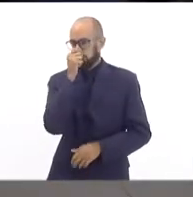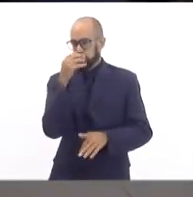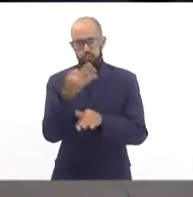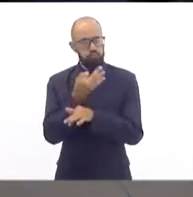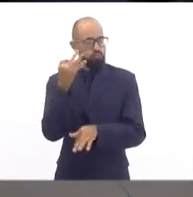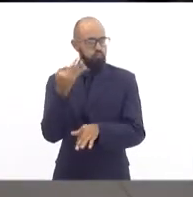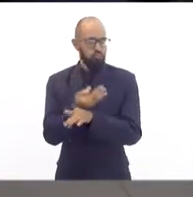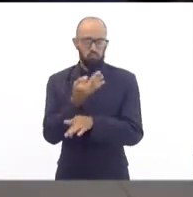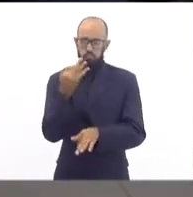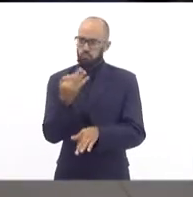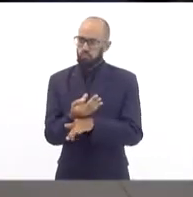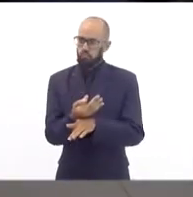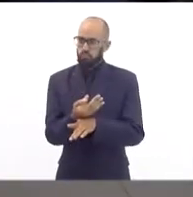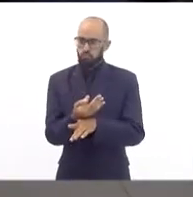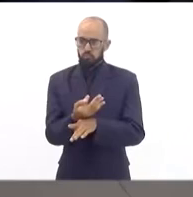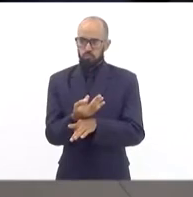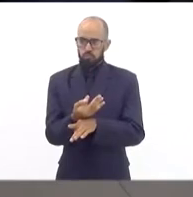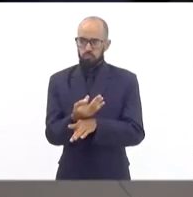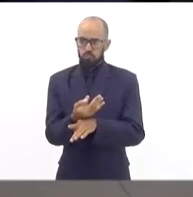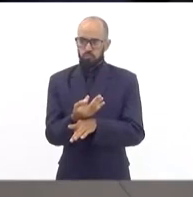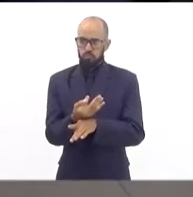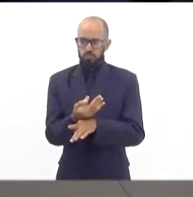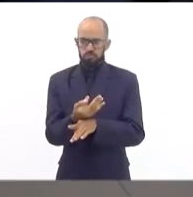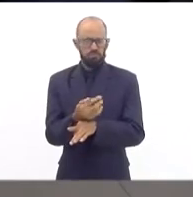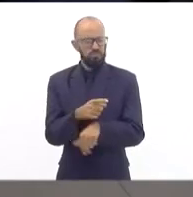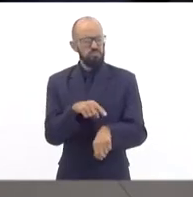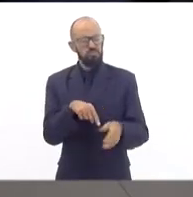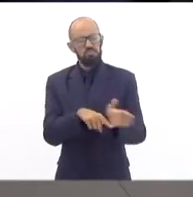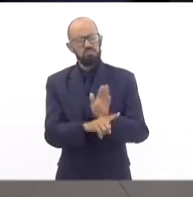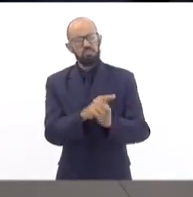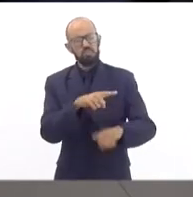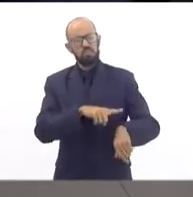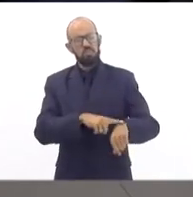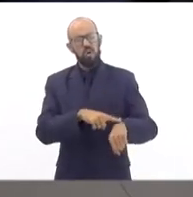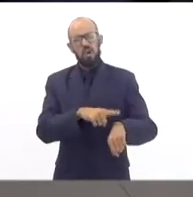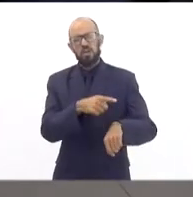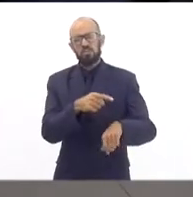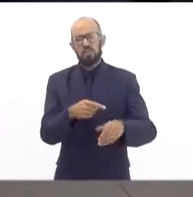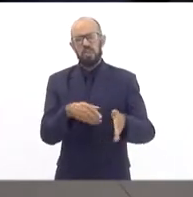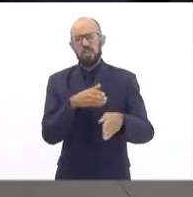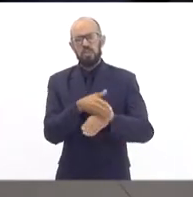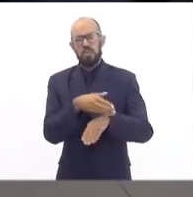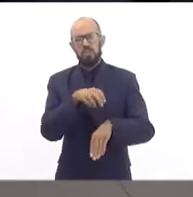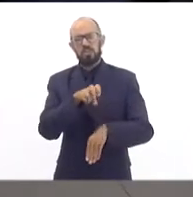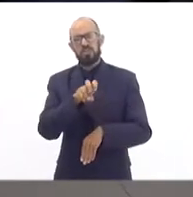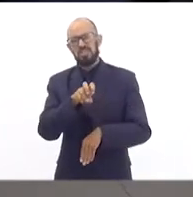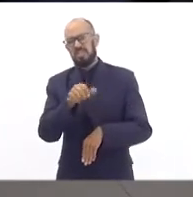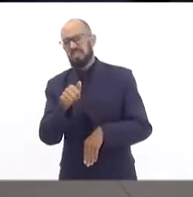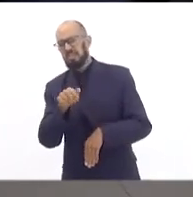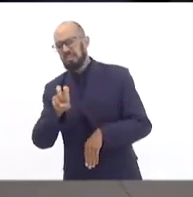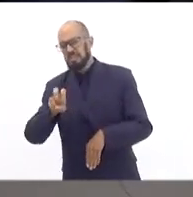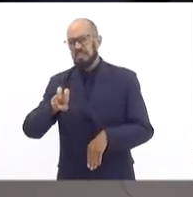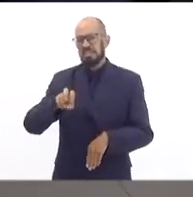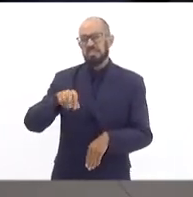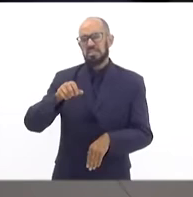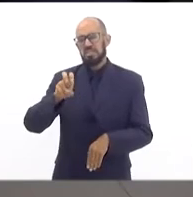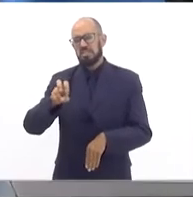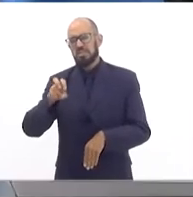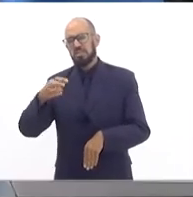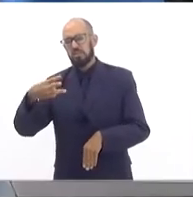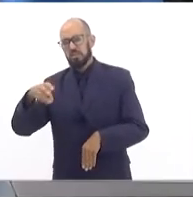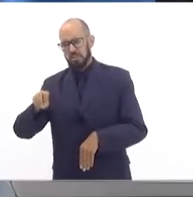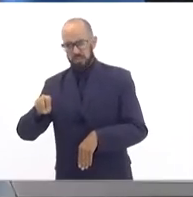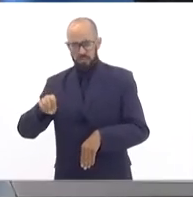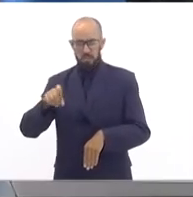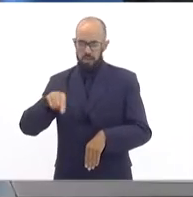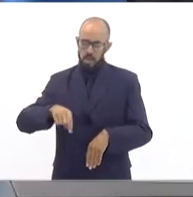condições. Lotado. E que horas você pega o trem todos os dias para que possa tomar conhecimento? 5h15, 5h30. Que é o horário do pico, do rush, é a hora que